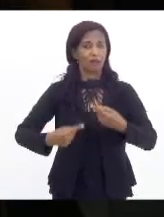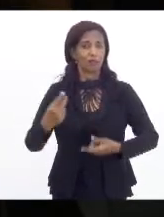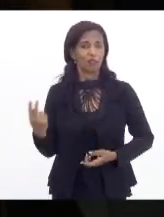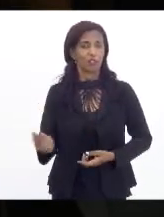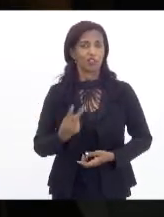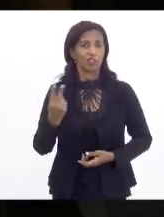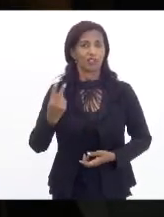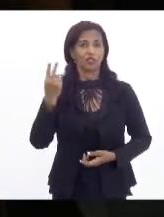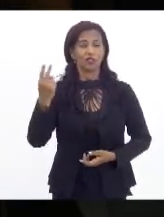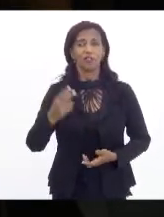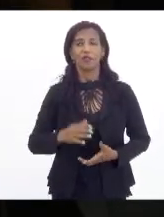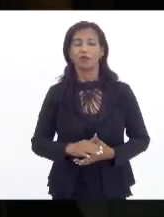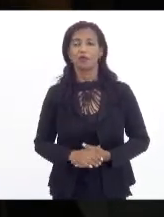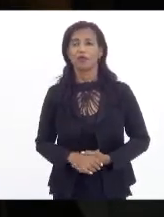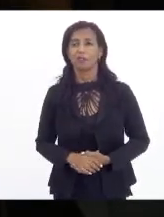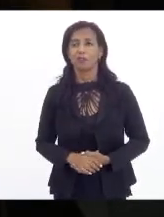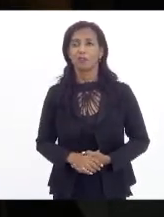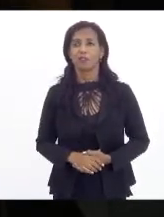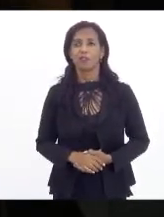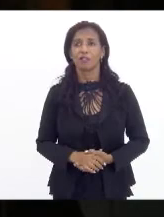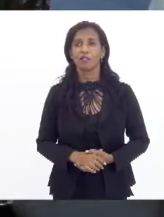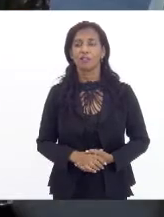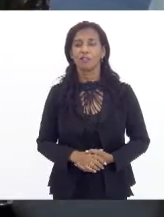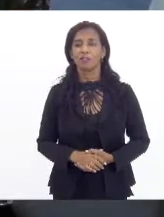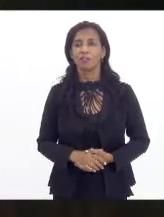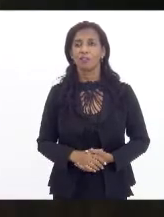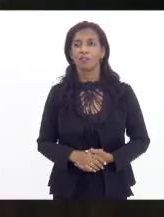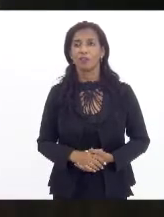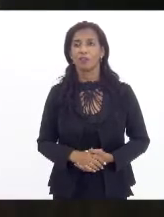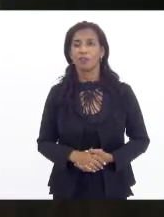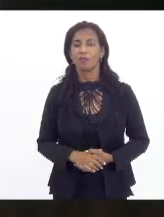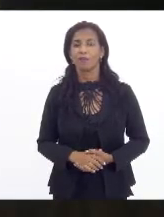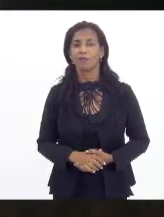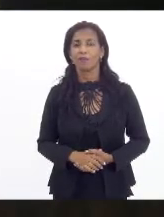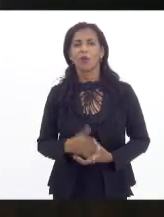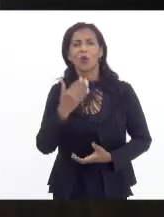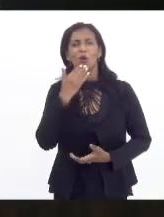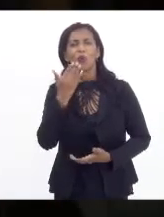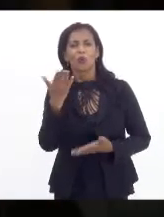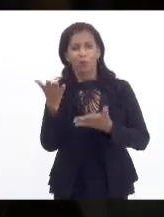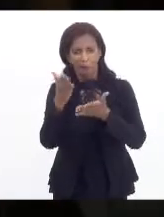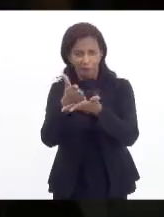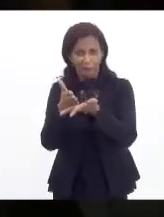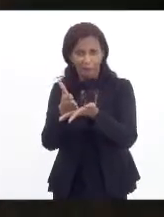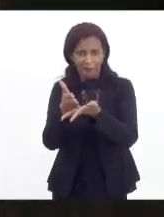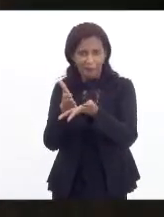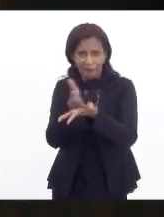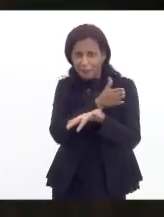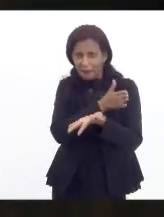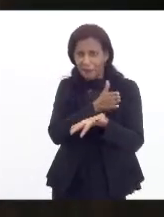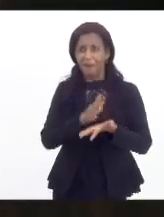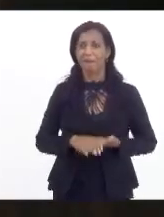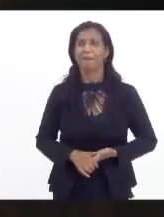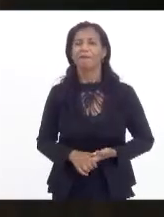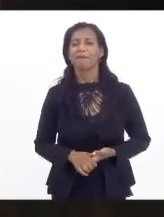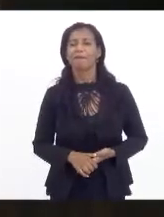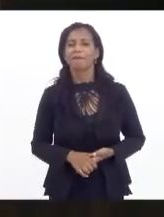de reajuste dos combustíveis. Você é de uma parte? Perfeitamente. Por acaso,